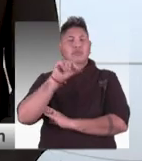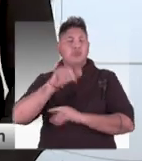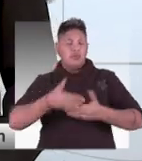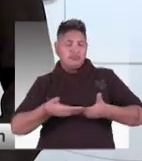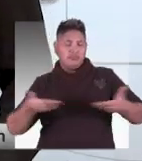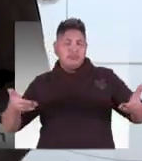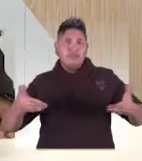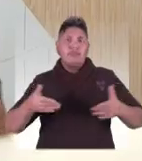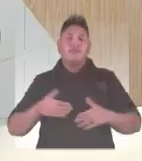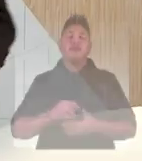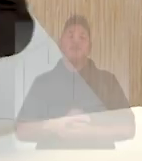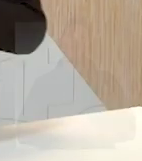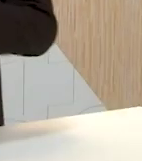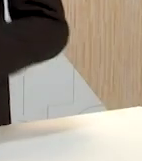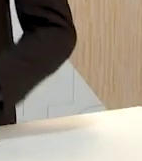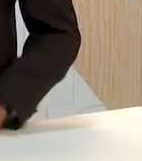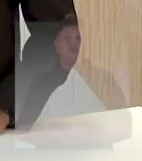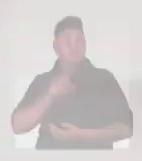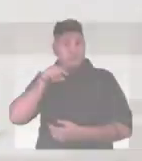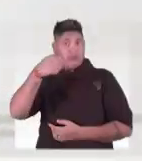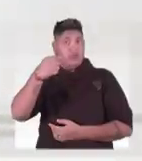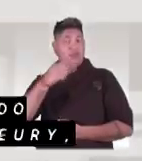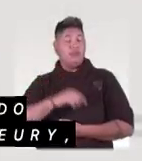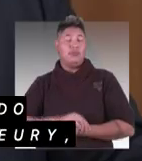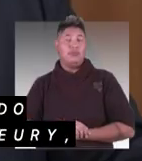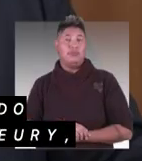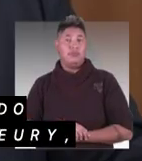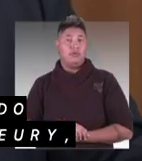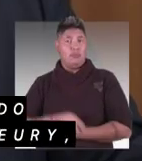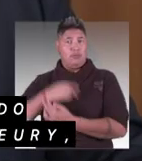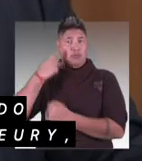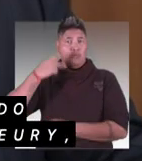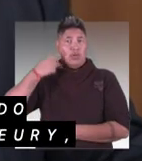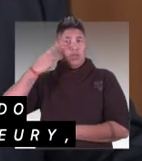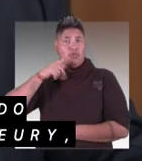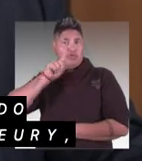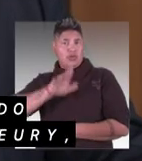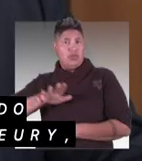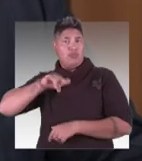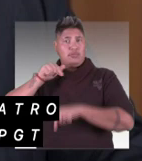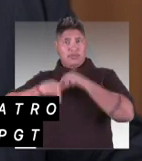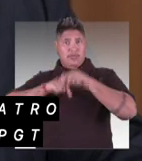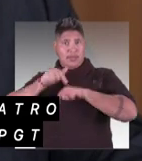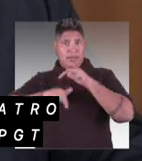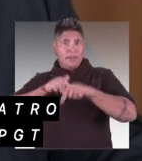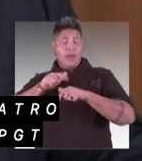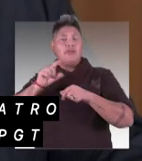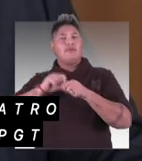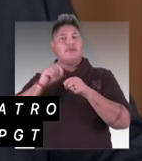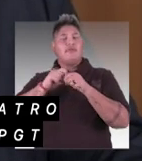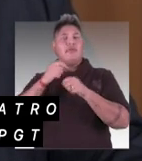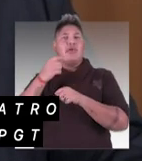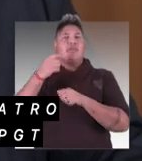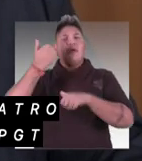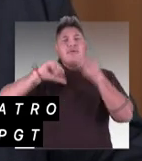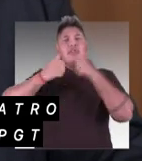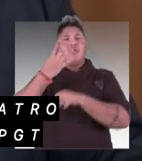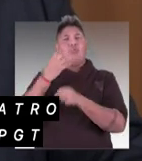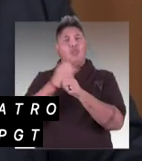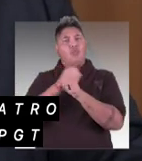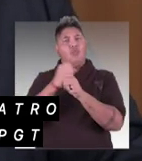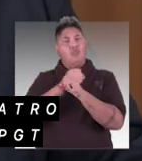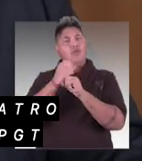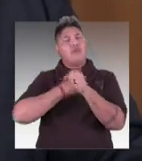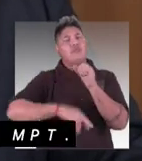na sua tela. Daqui a pouco, Procurador-Geral do Trabalho, Ronaldo Fleury, faz balanço dos 4 anos à frente